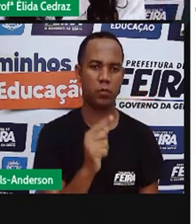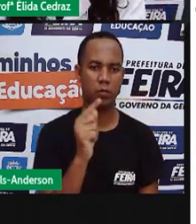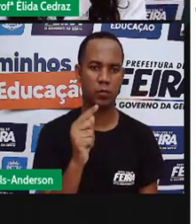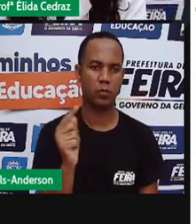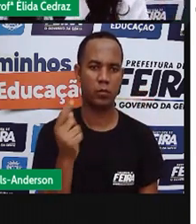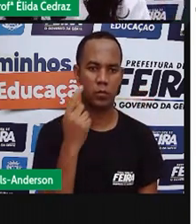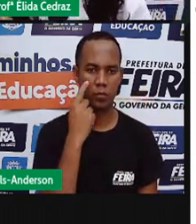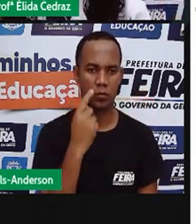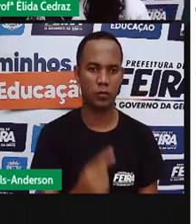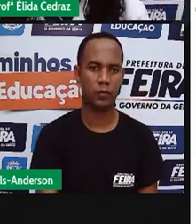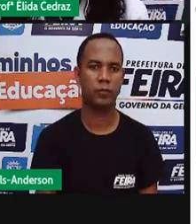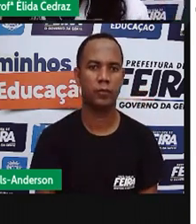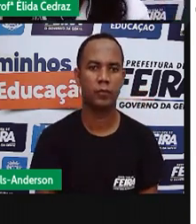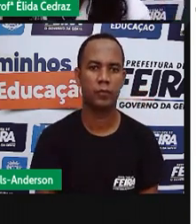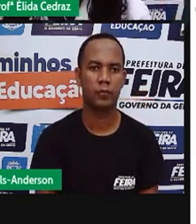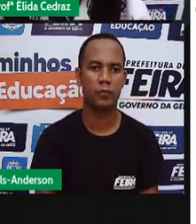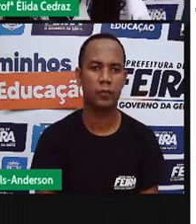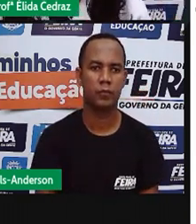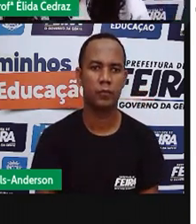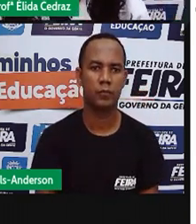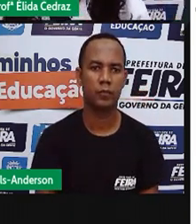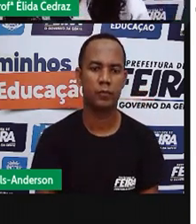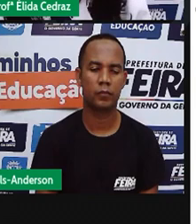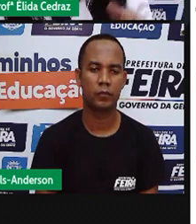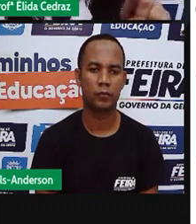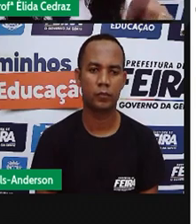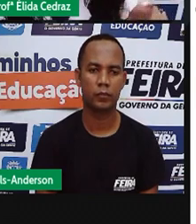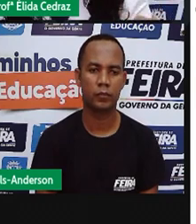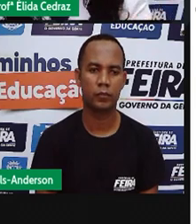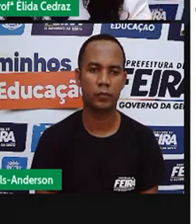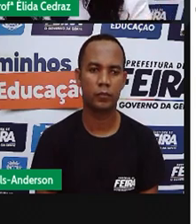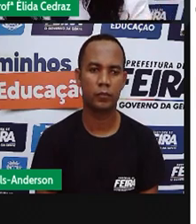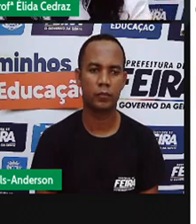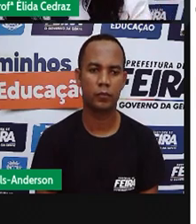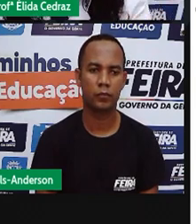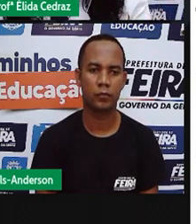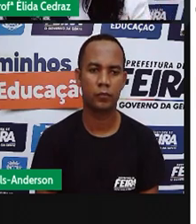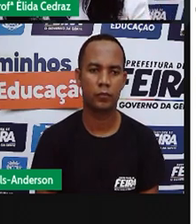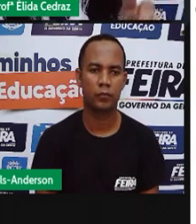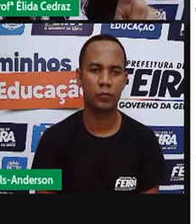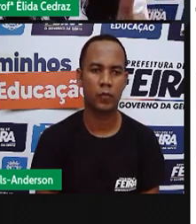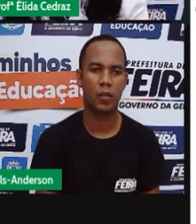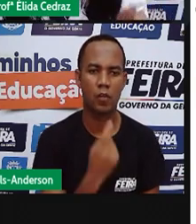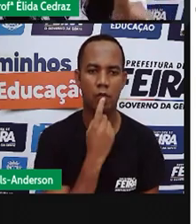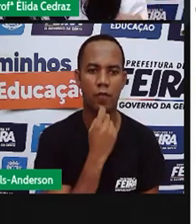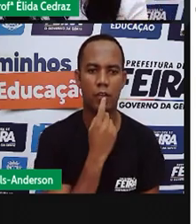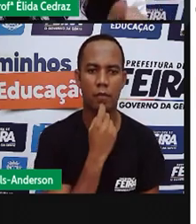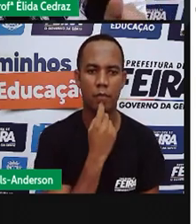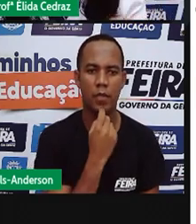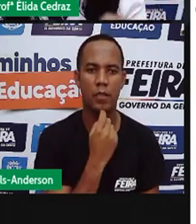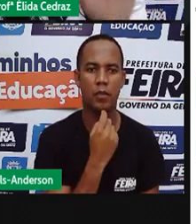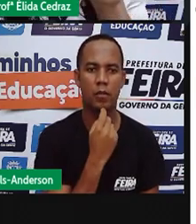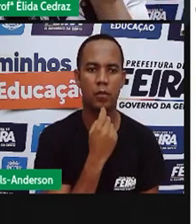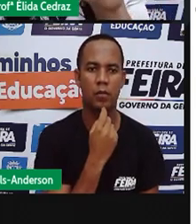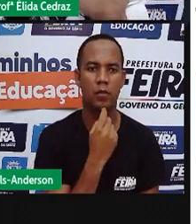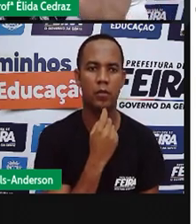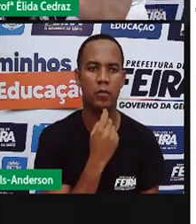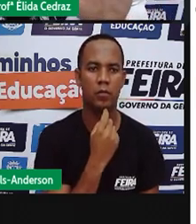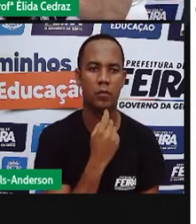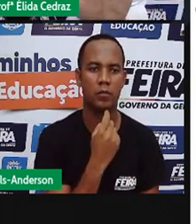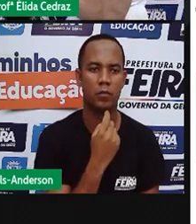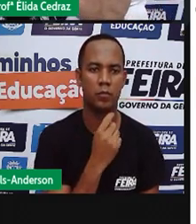a próxima vai ser o número que você vai completar. Número 1, vermelho. 2, 3, 4.